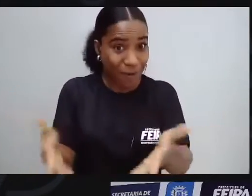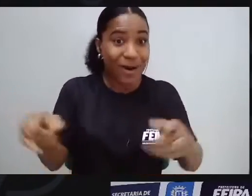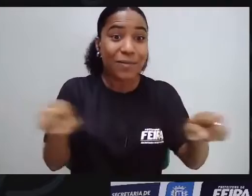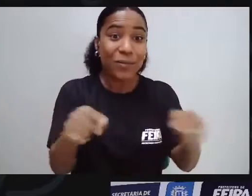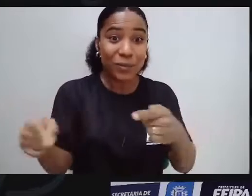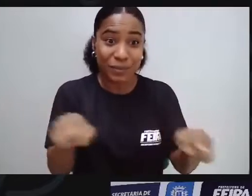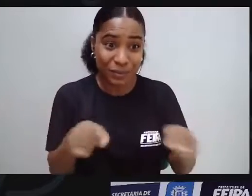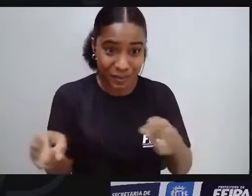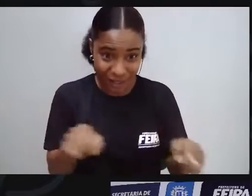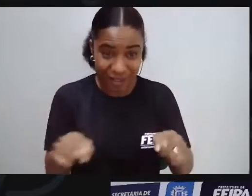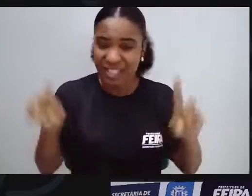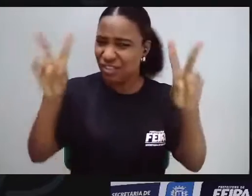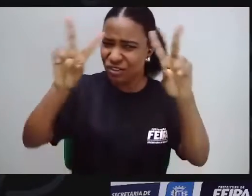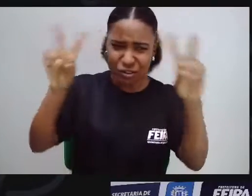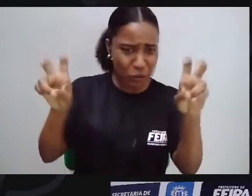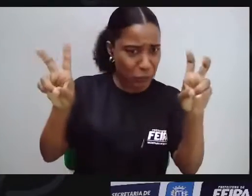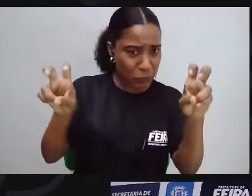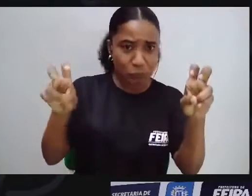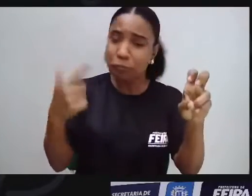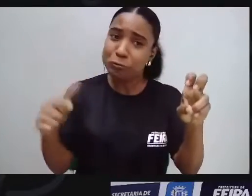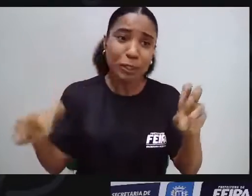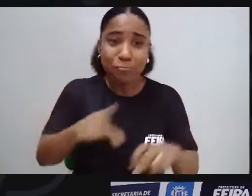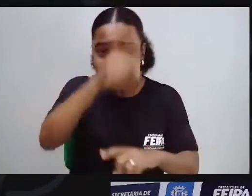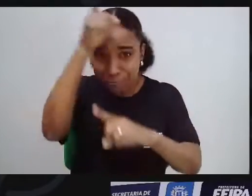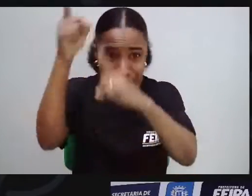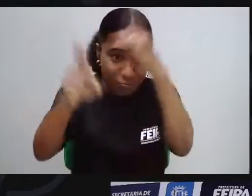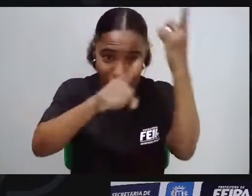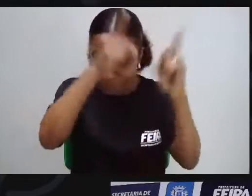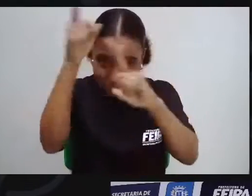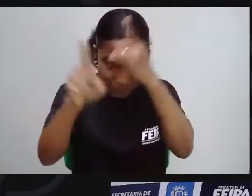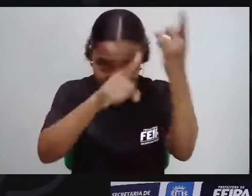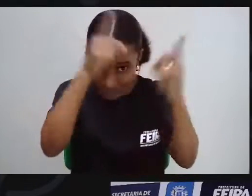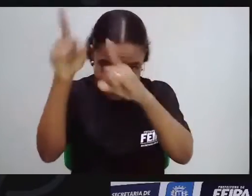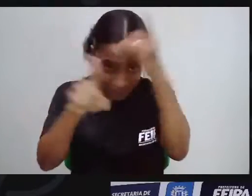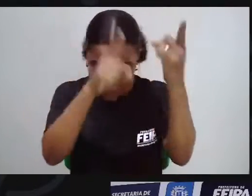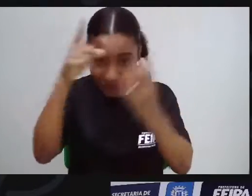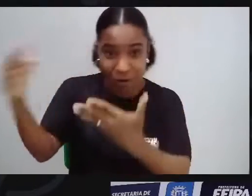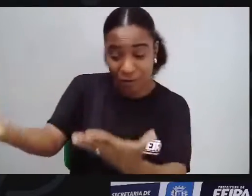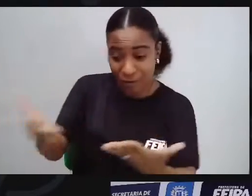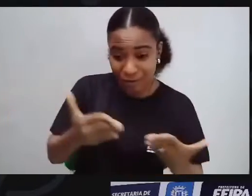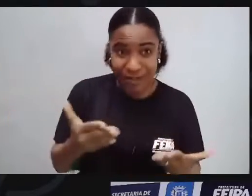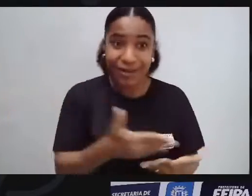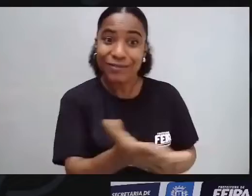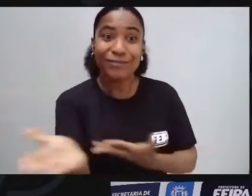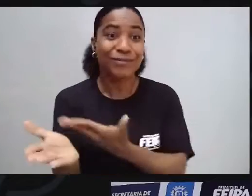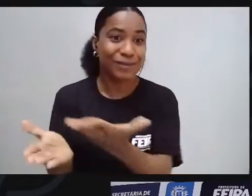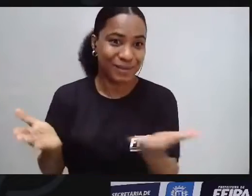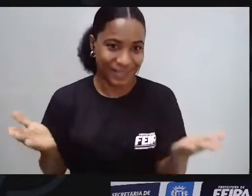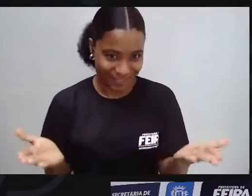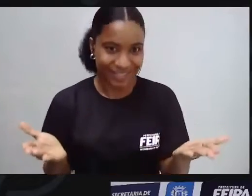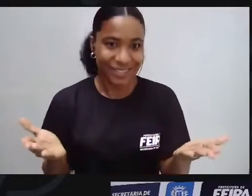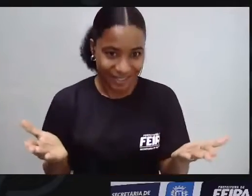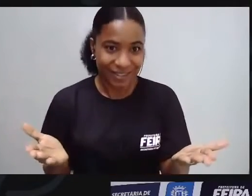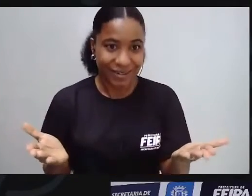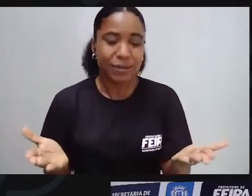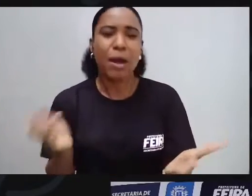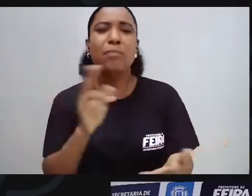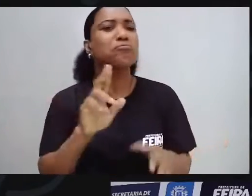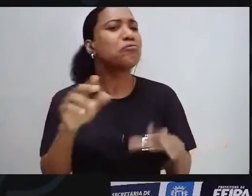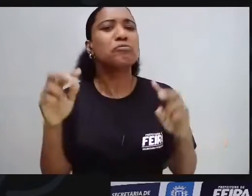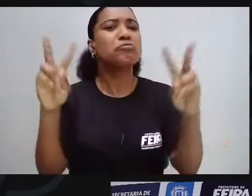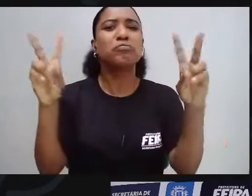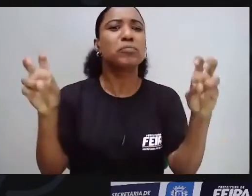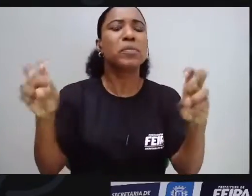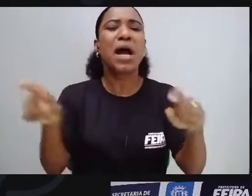não tem título Então vou convidar vocês vão fazer o desafio para vocês aí postarem o nome para essa